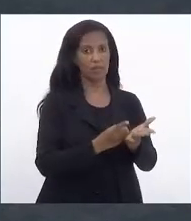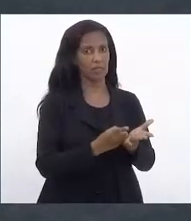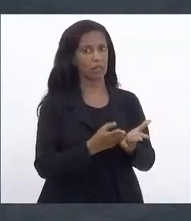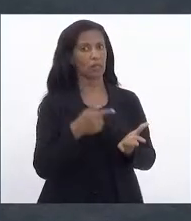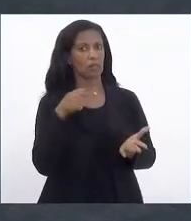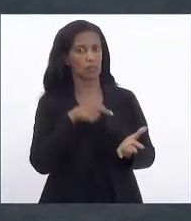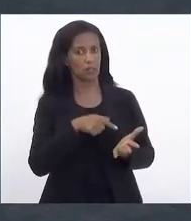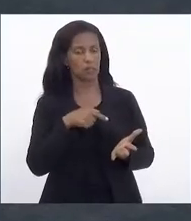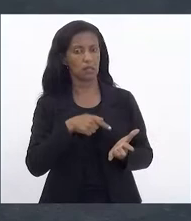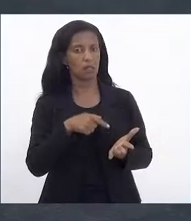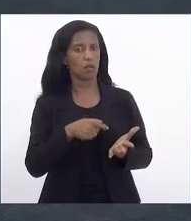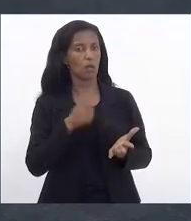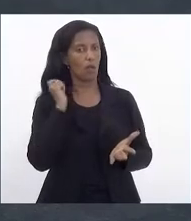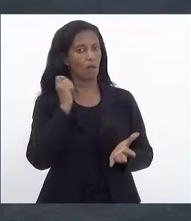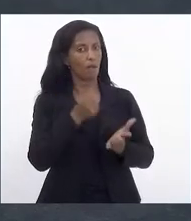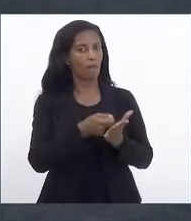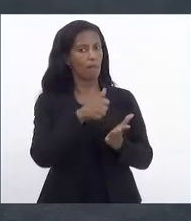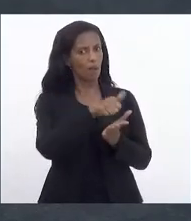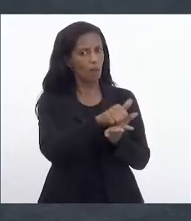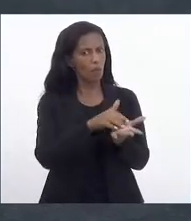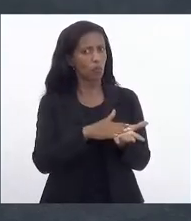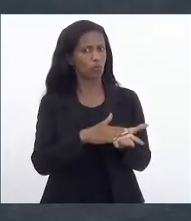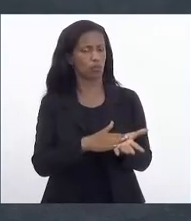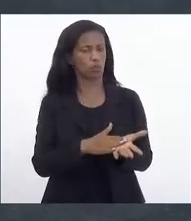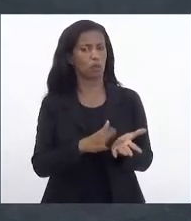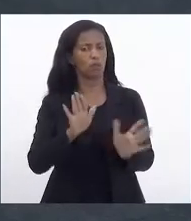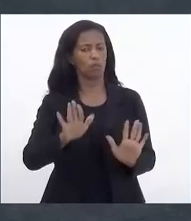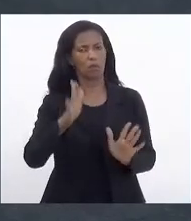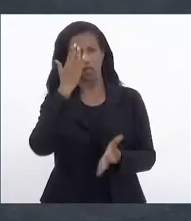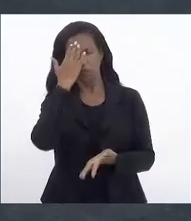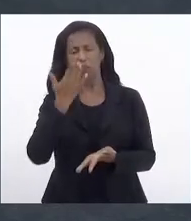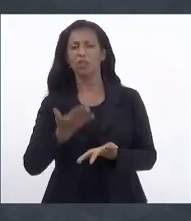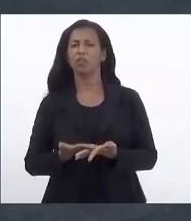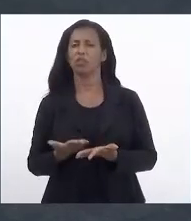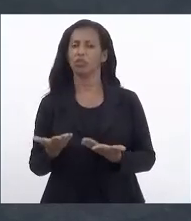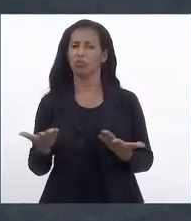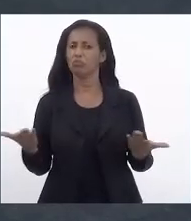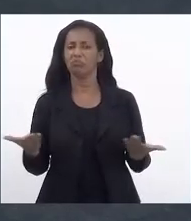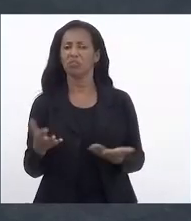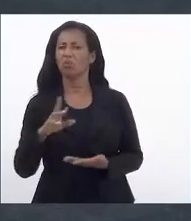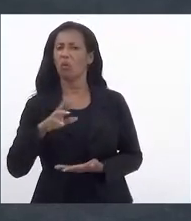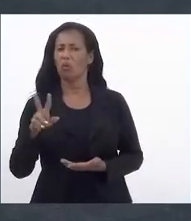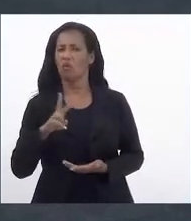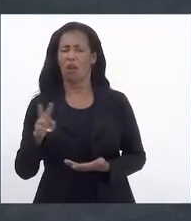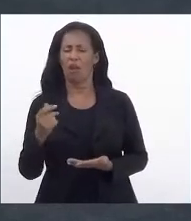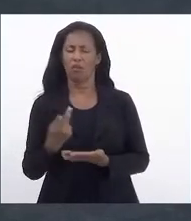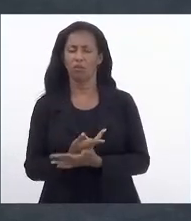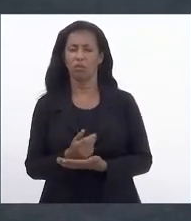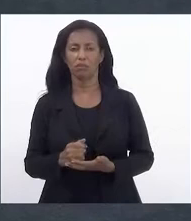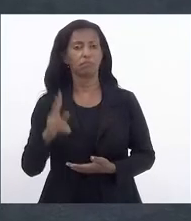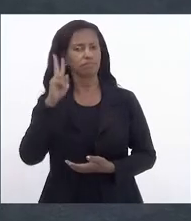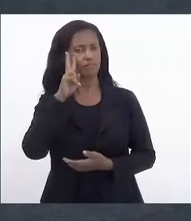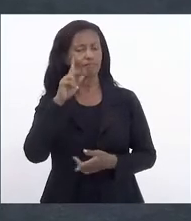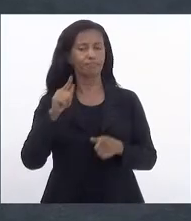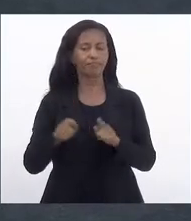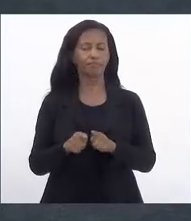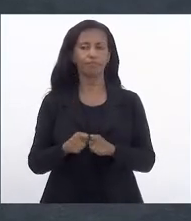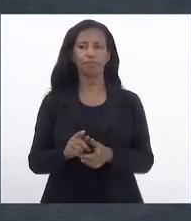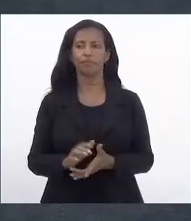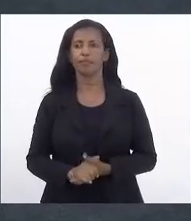ela deve ser punida sem dúvida nenhuma mas eu creio que isso não vai acontecer e lembrando também